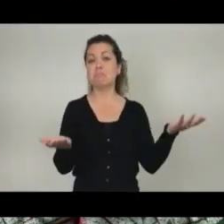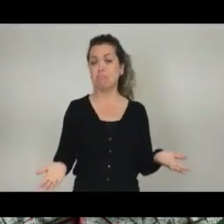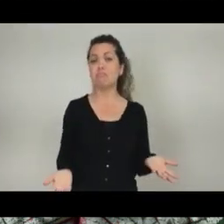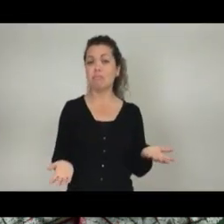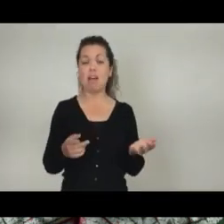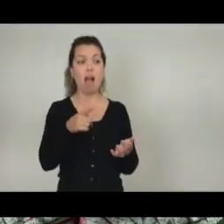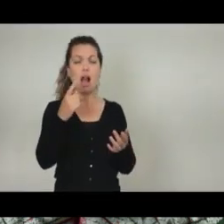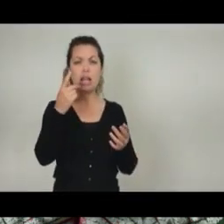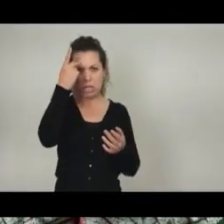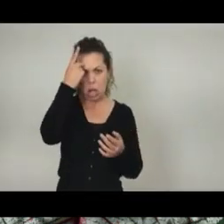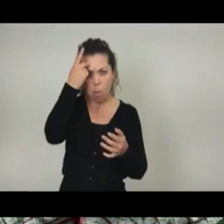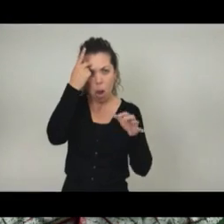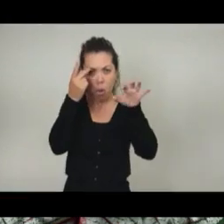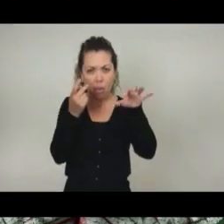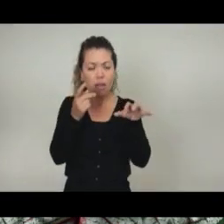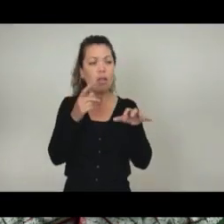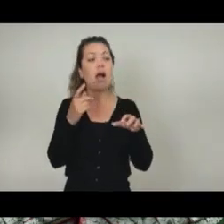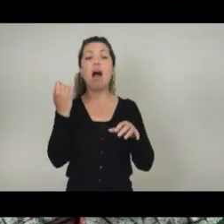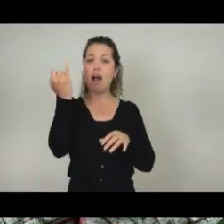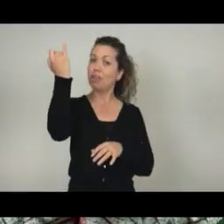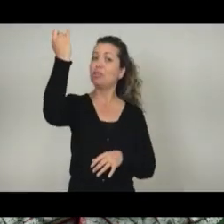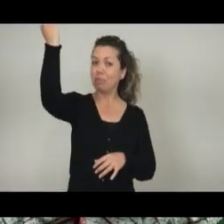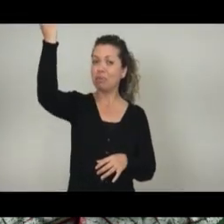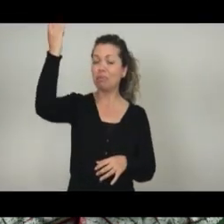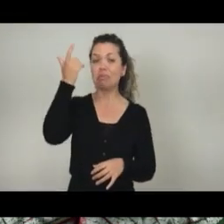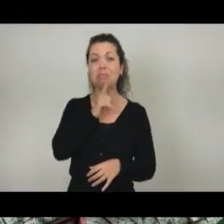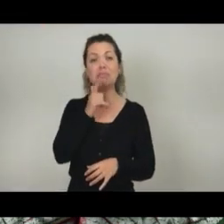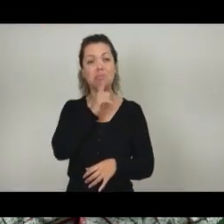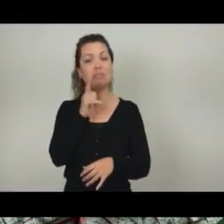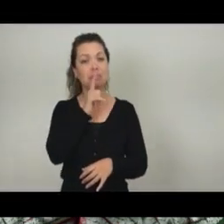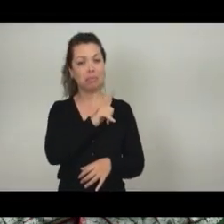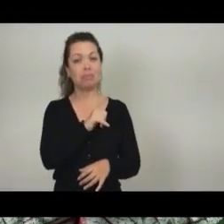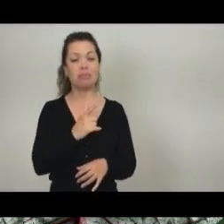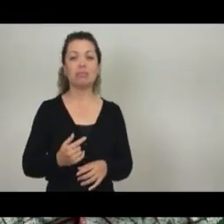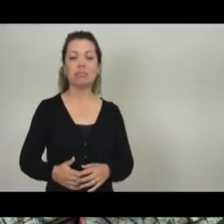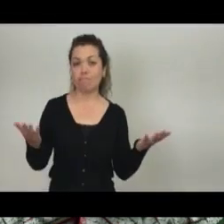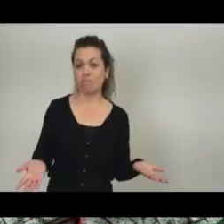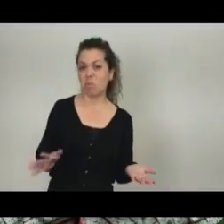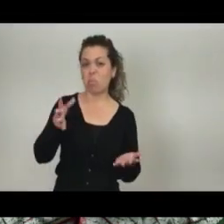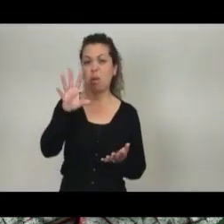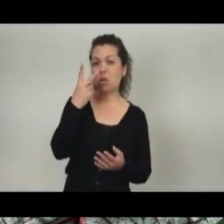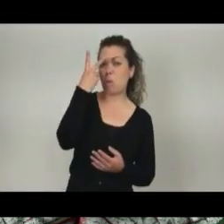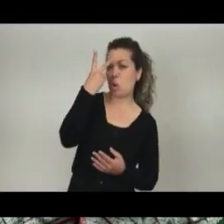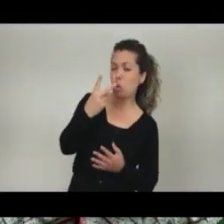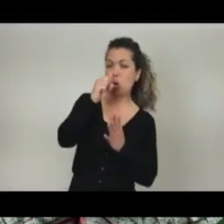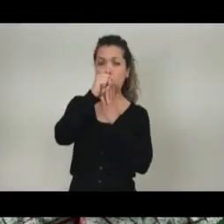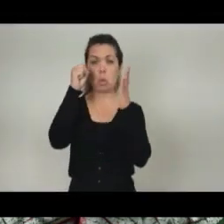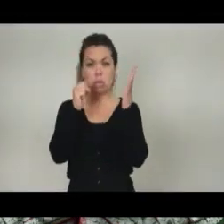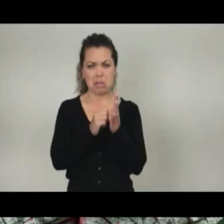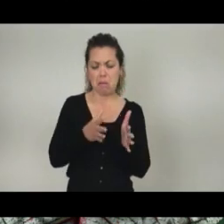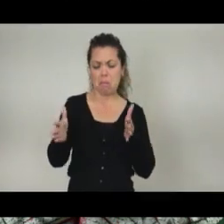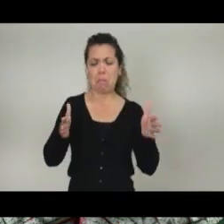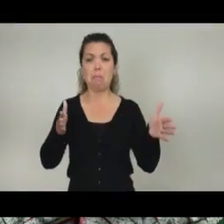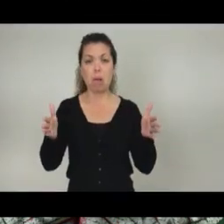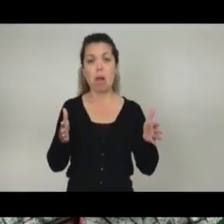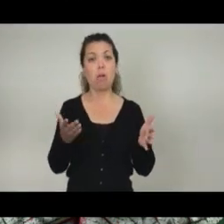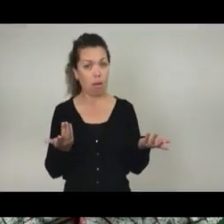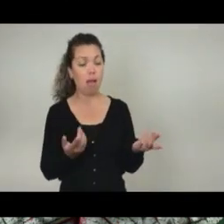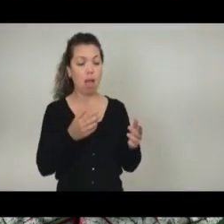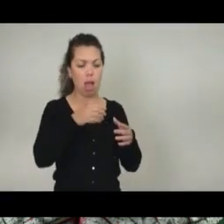desequilíbrio biológico, com a diminuição de sua salinidade. Junto com as águas arrebatadoras, o canal e o Mar